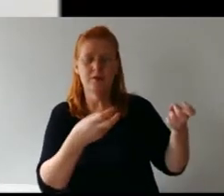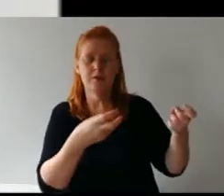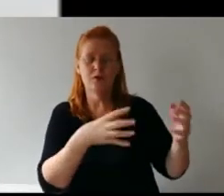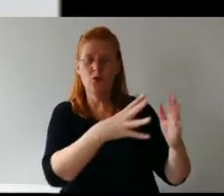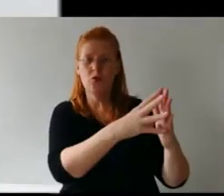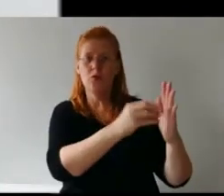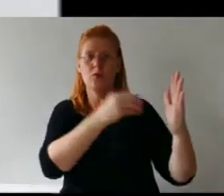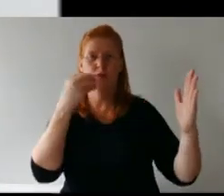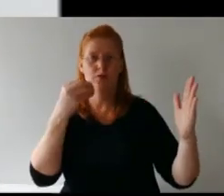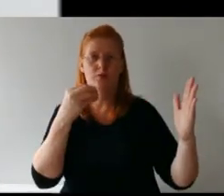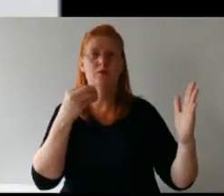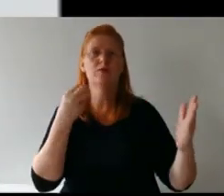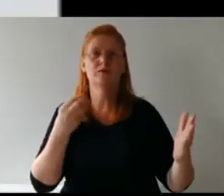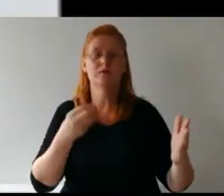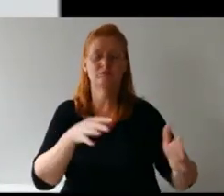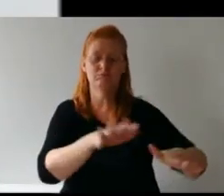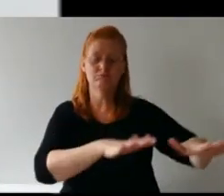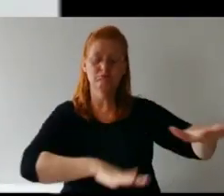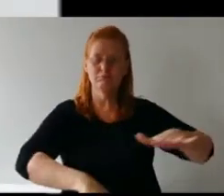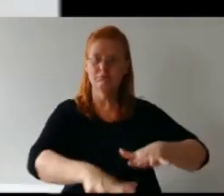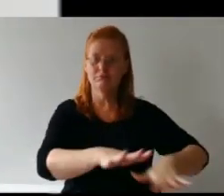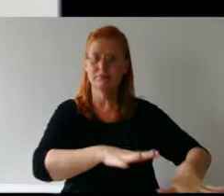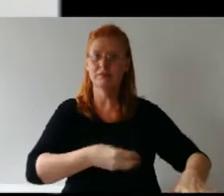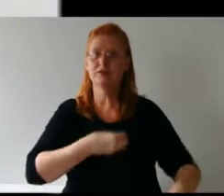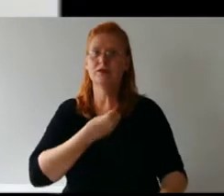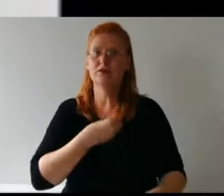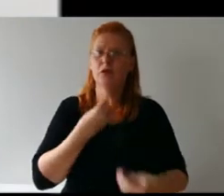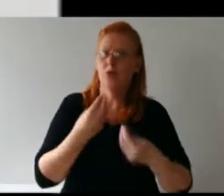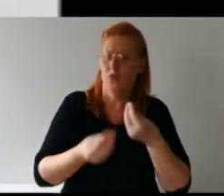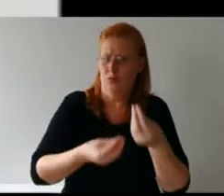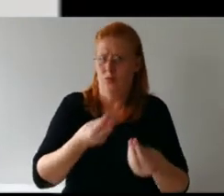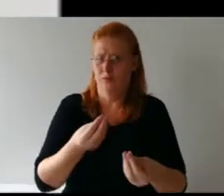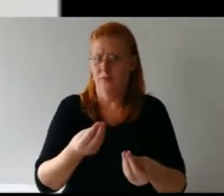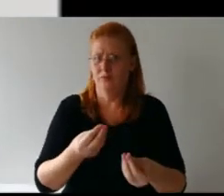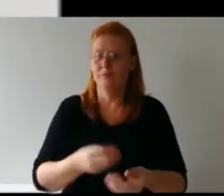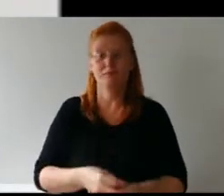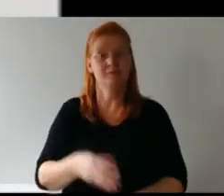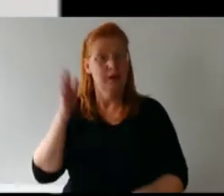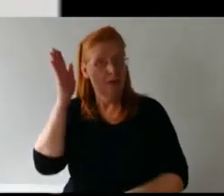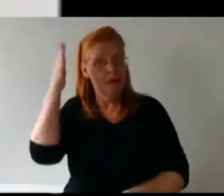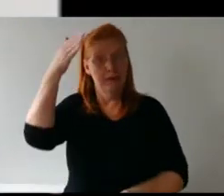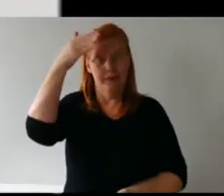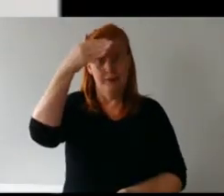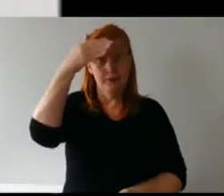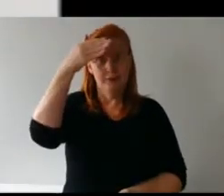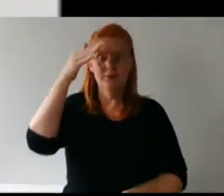onde levou as considerações sobre o movimento da vida.